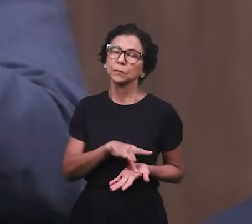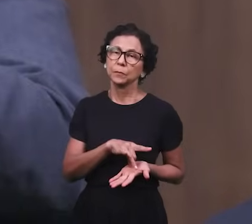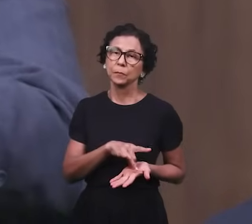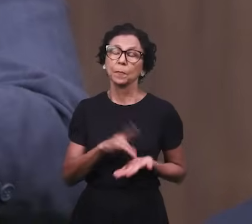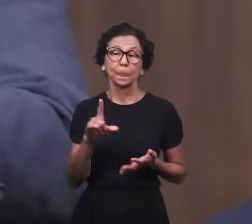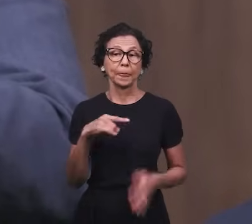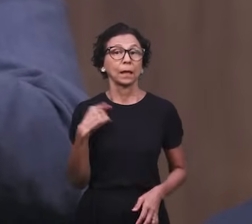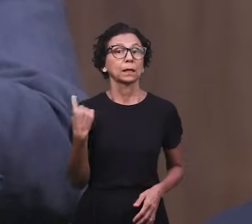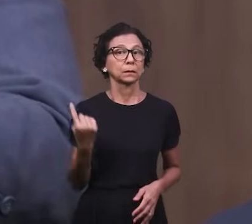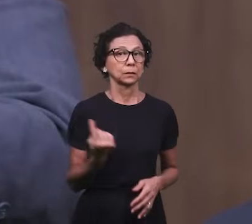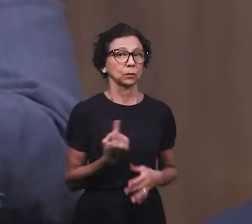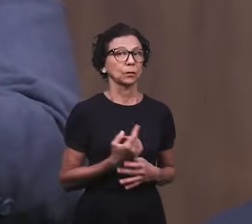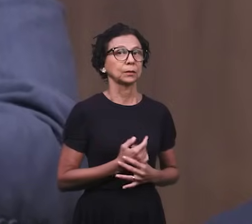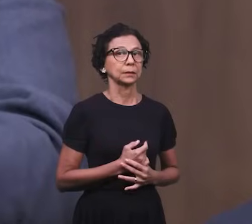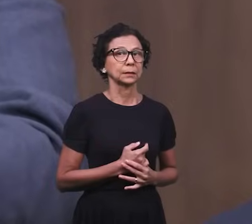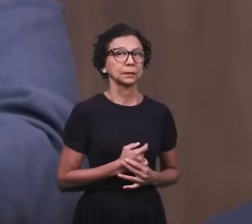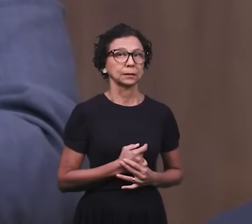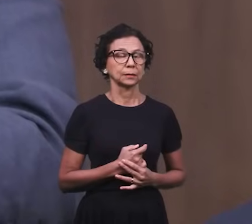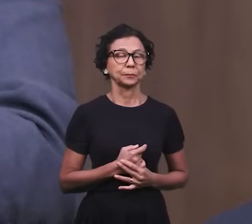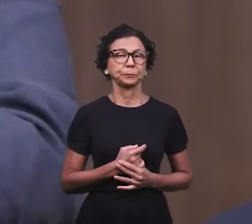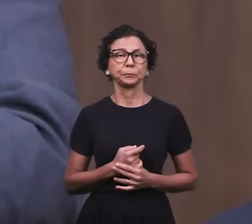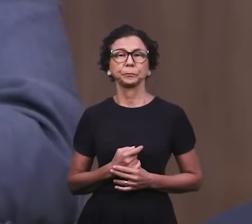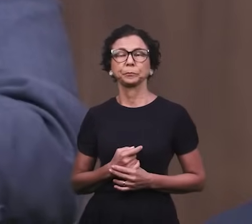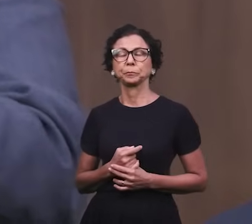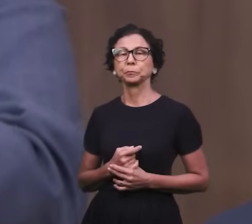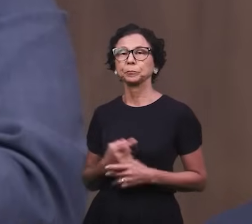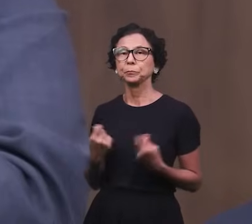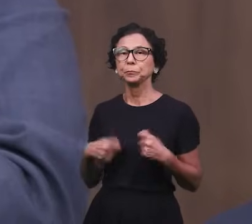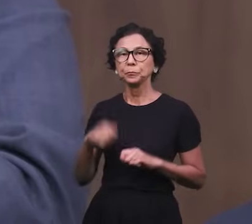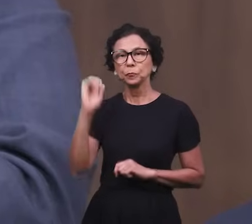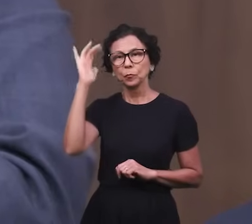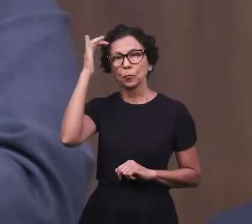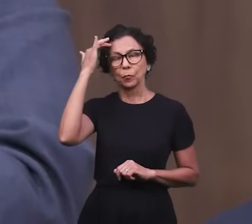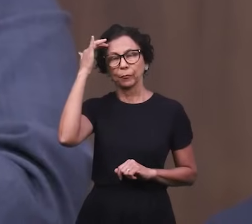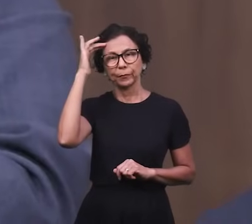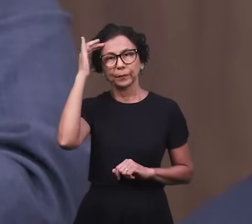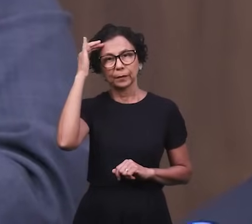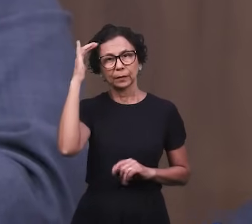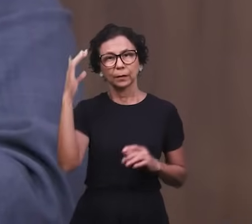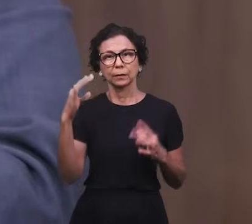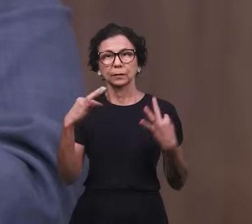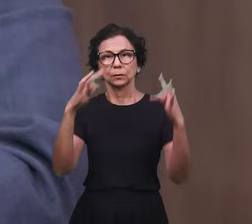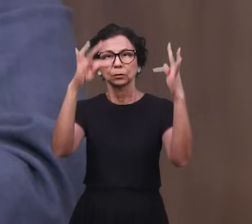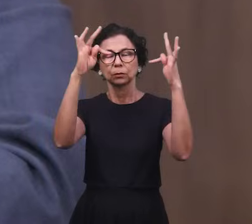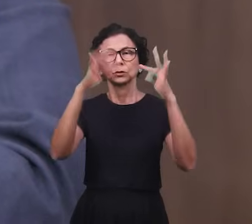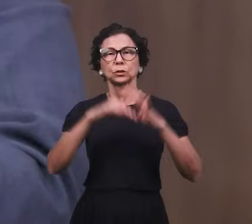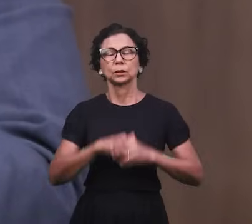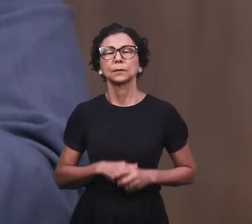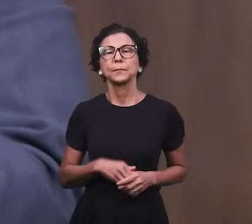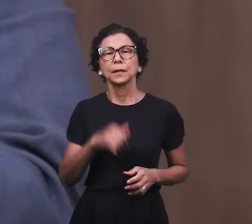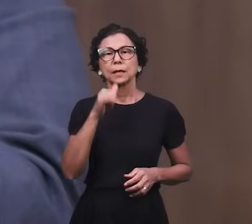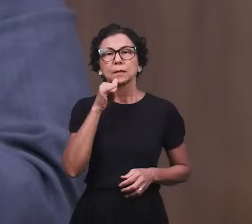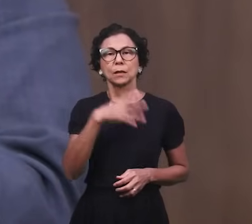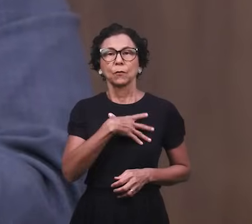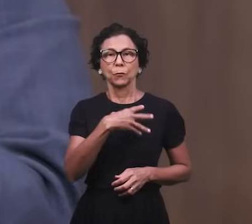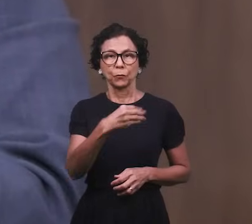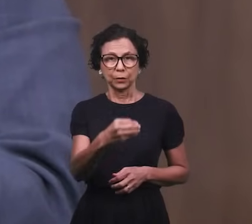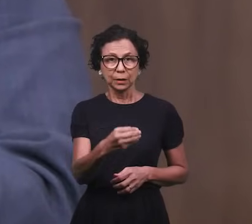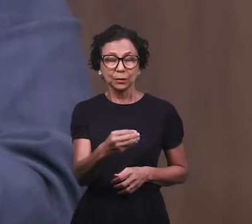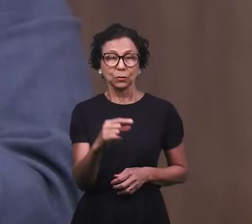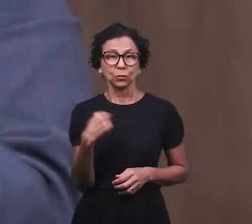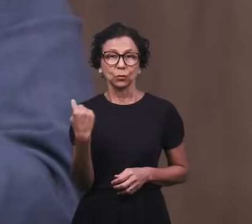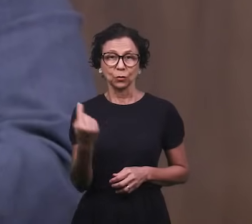isso, porque nós vamos precisar entender essa tecnologia e trabalhar com ela. Um exemplo, por exemplo, os nossos